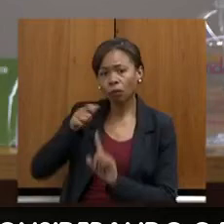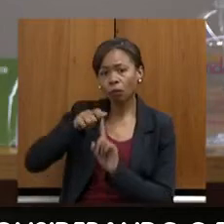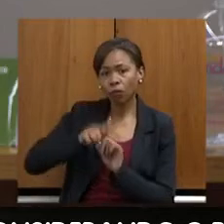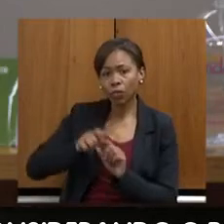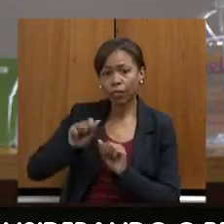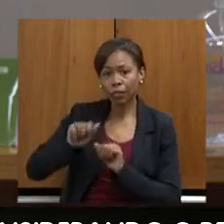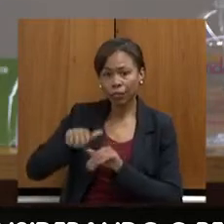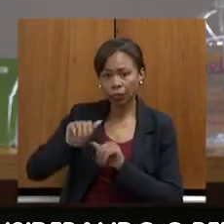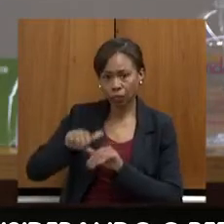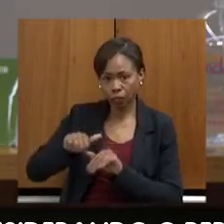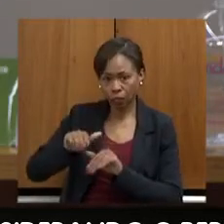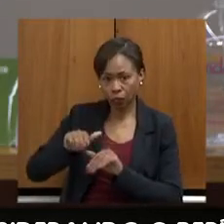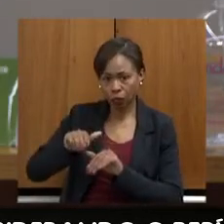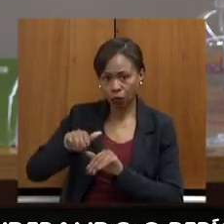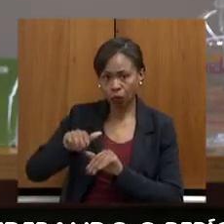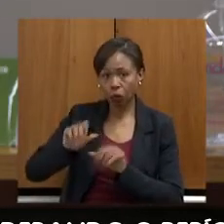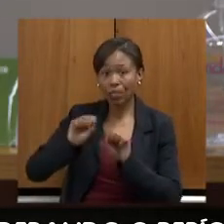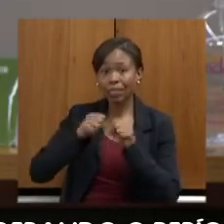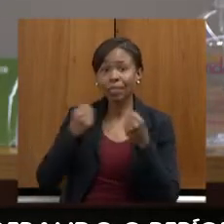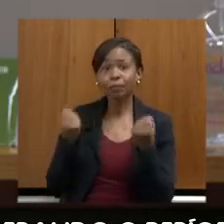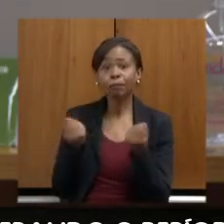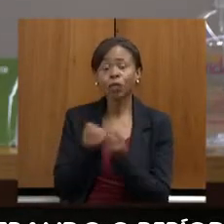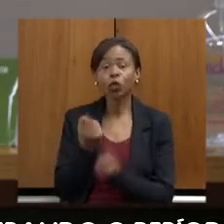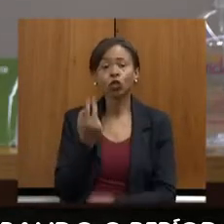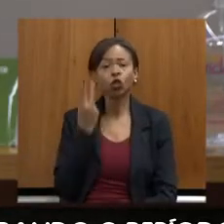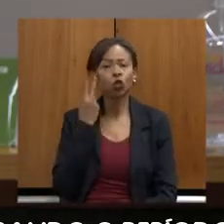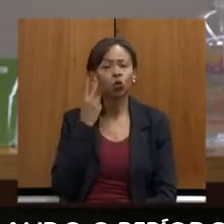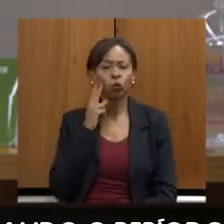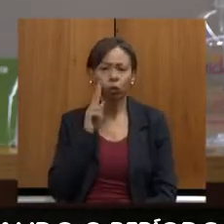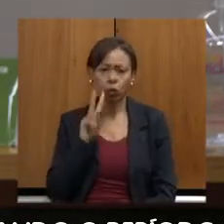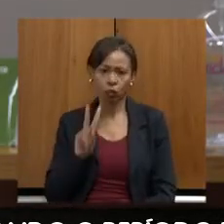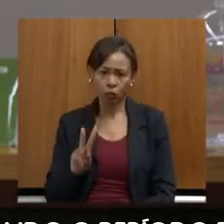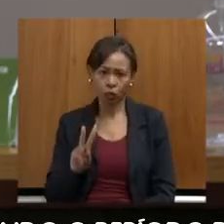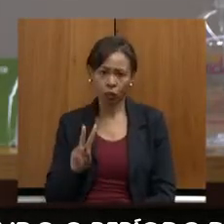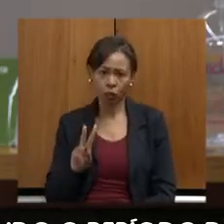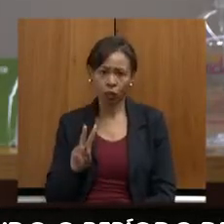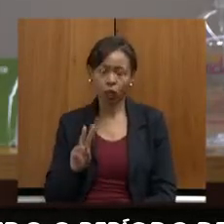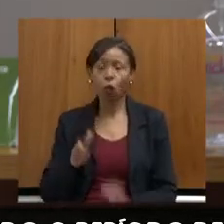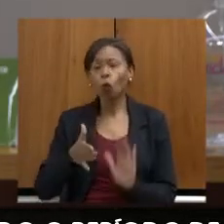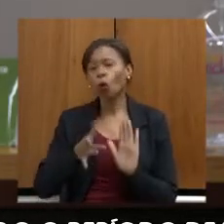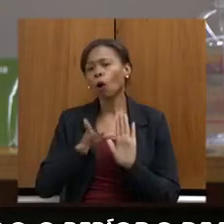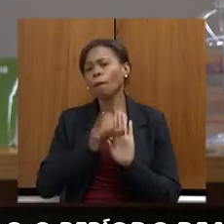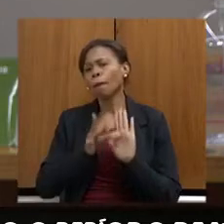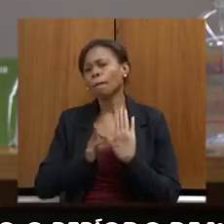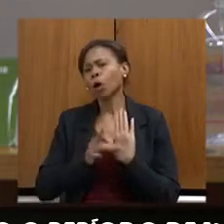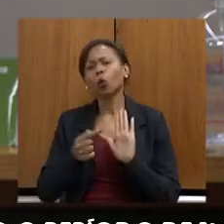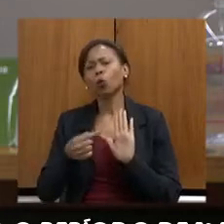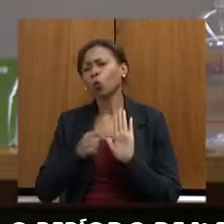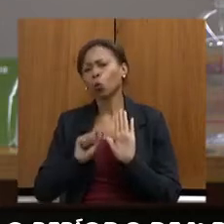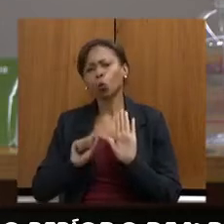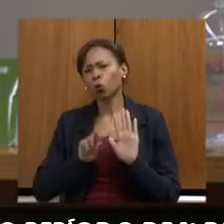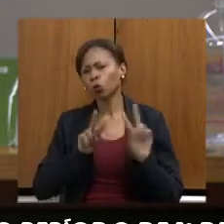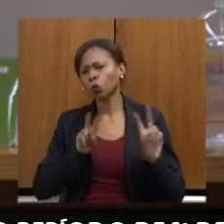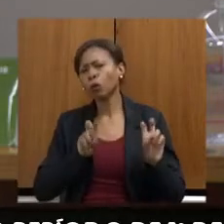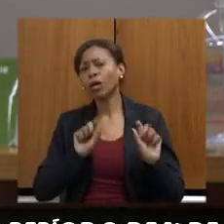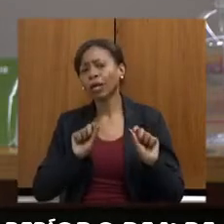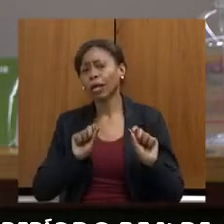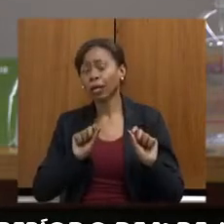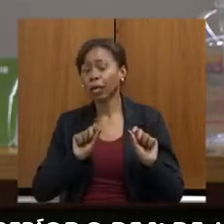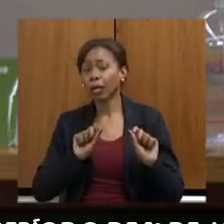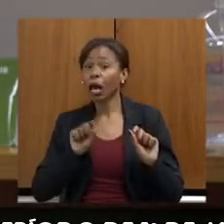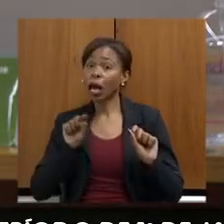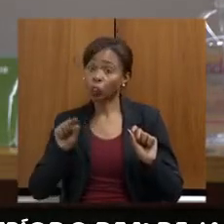realizamos um seminário de dois dias o já pauta do seminário foi construído em conjunta em